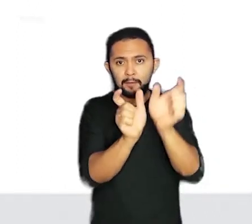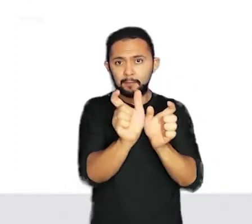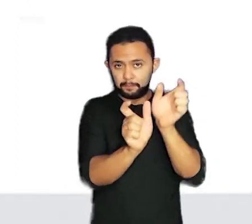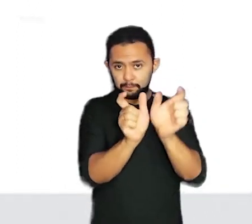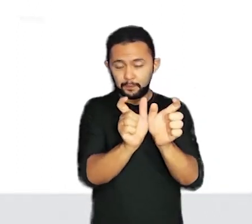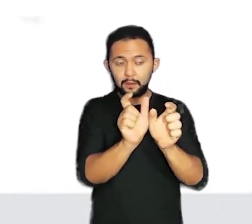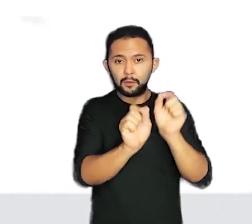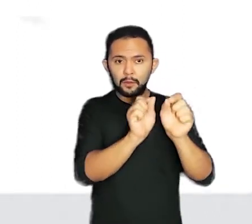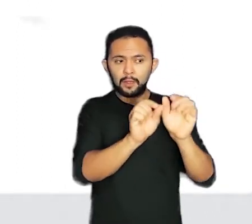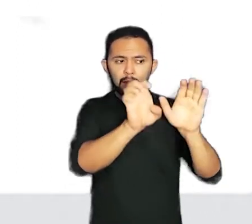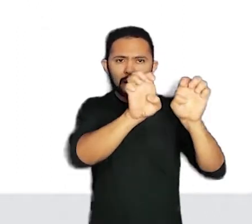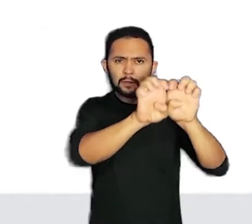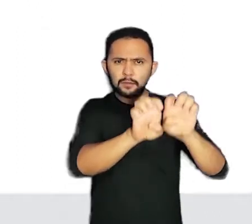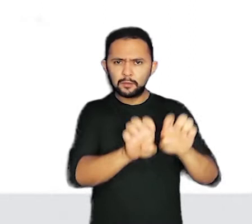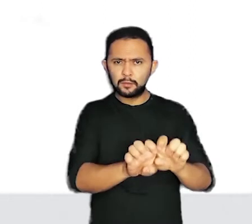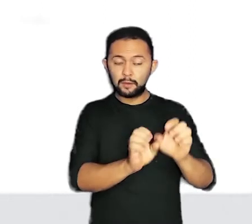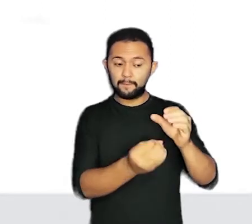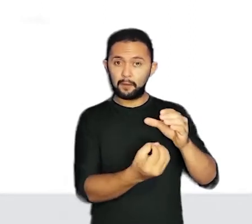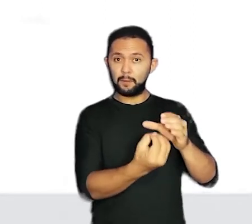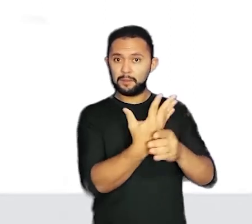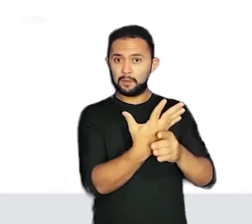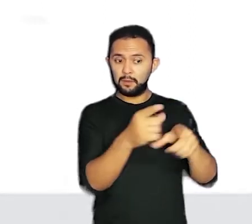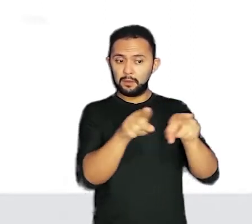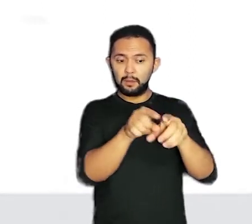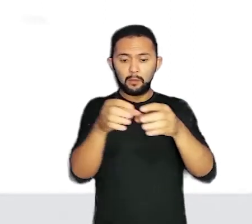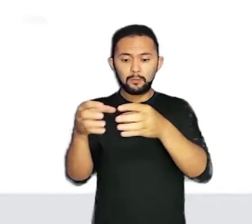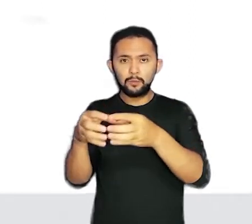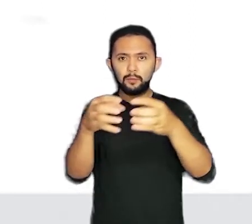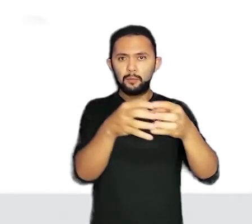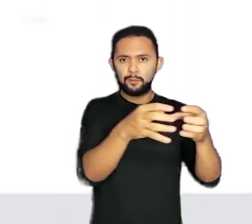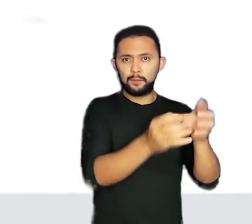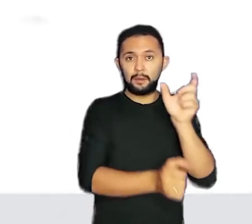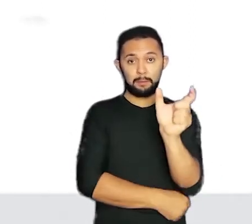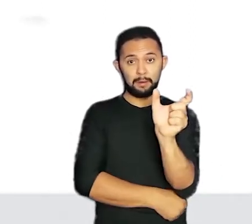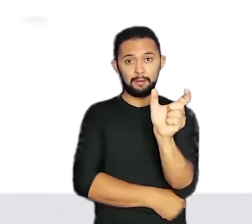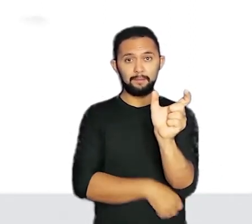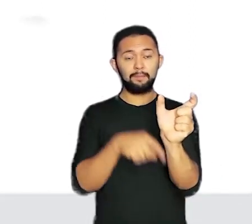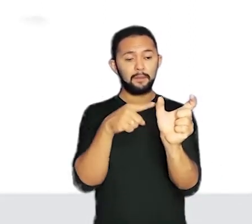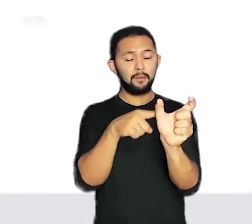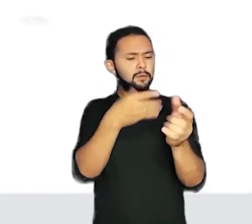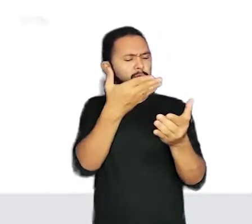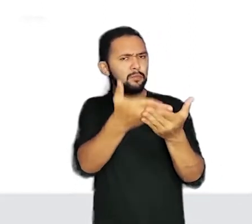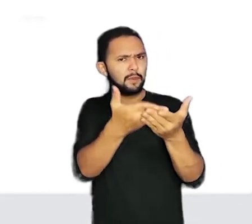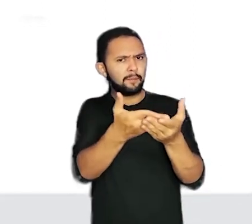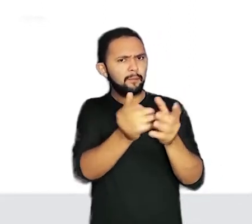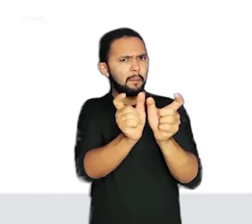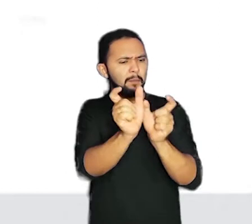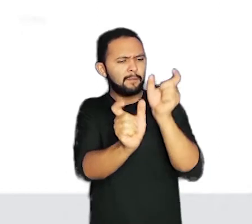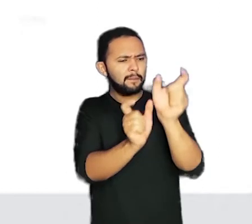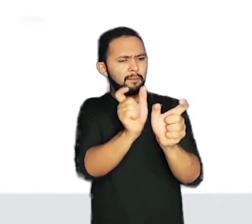sobre estrutura, formação e classificação das palavras. Então, estudar morfologia significa